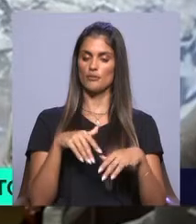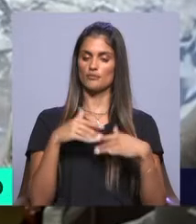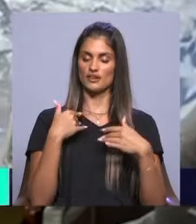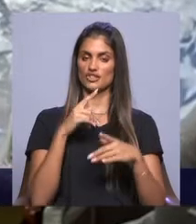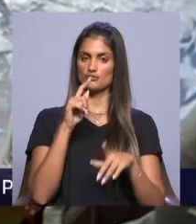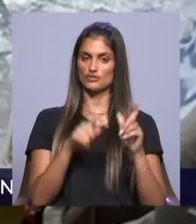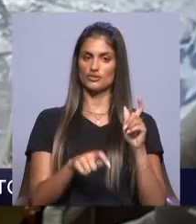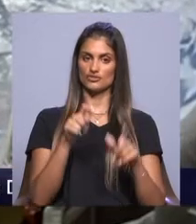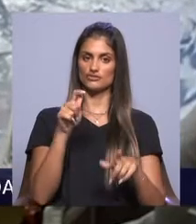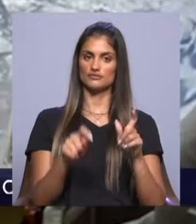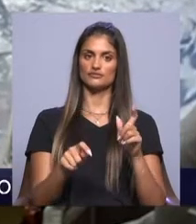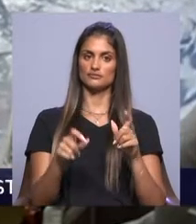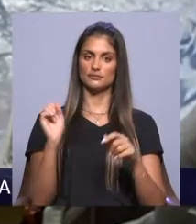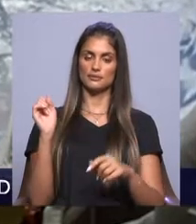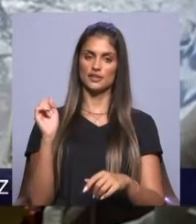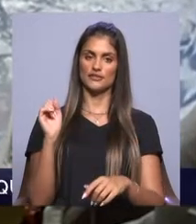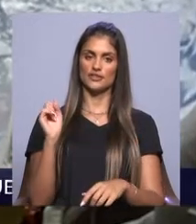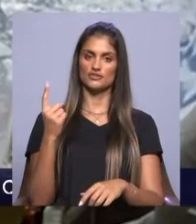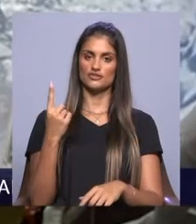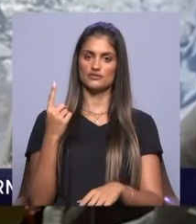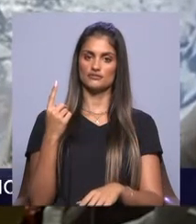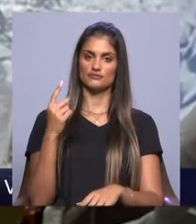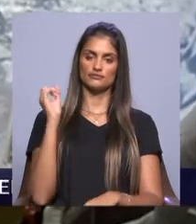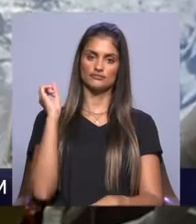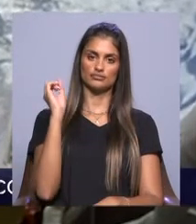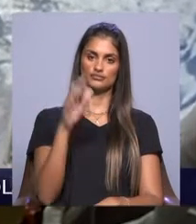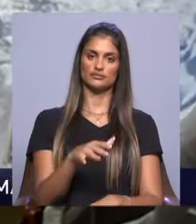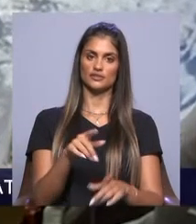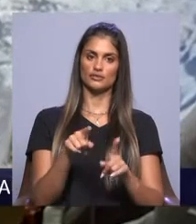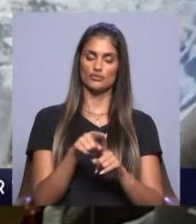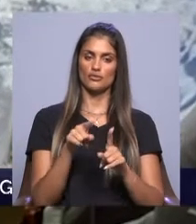tripulação, que pela primeira vez foi atirado numa espécie de